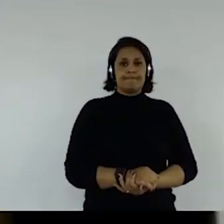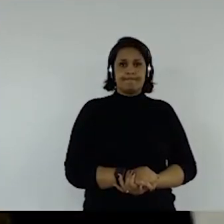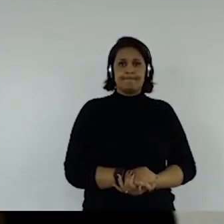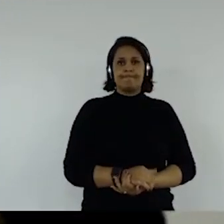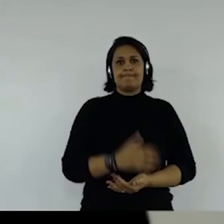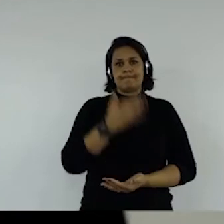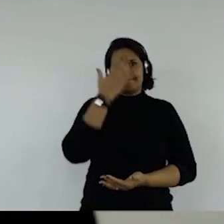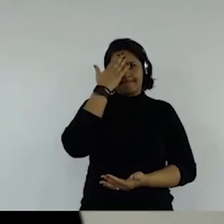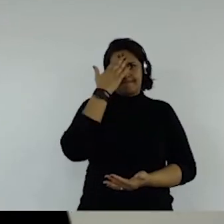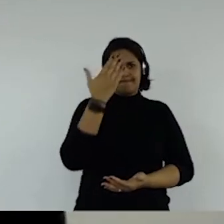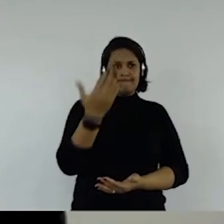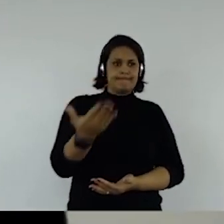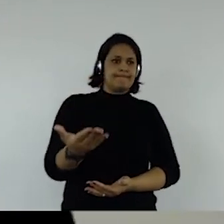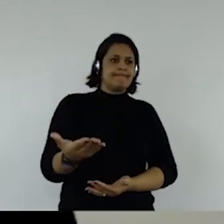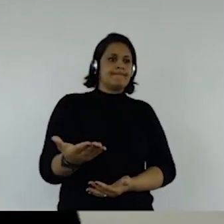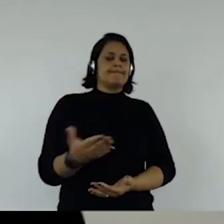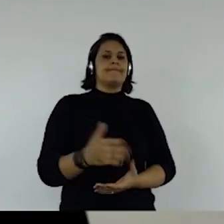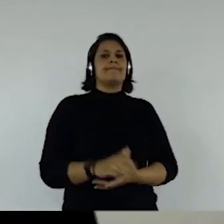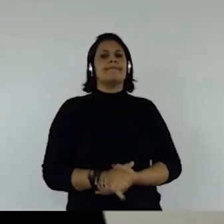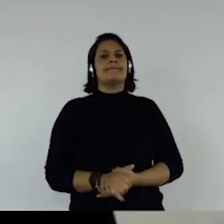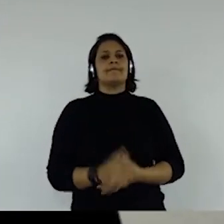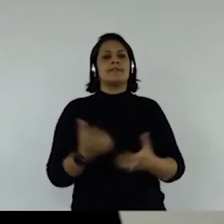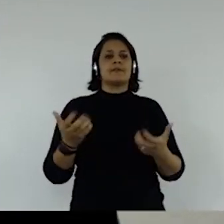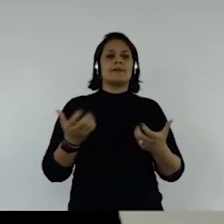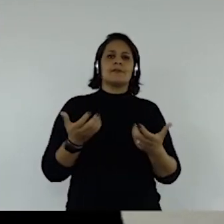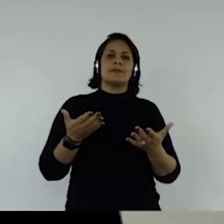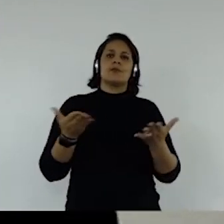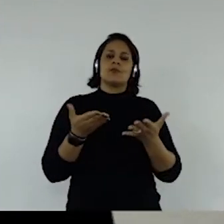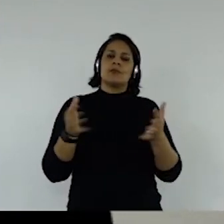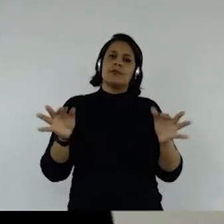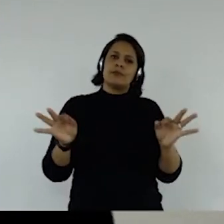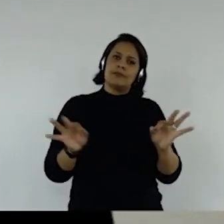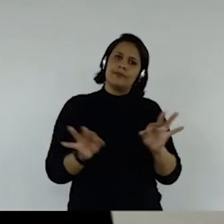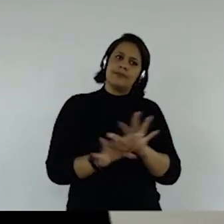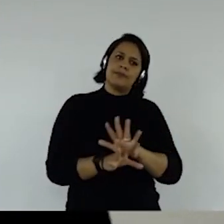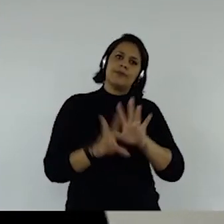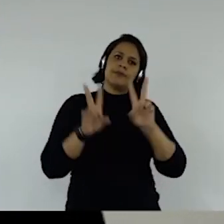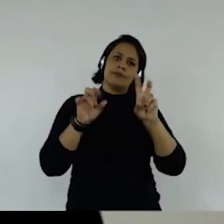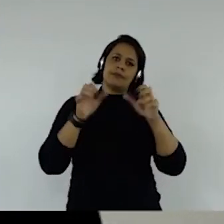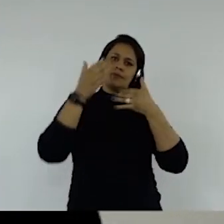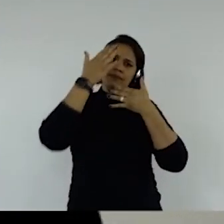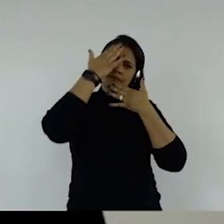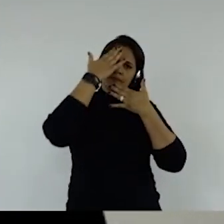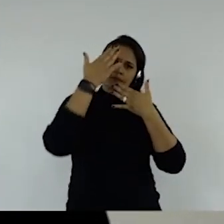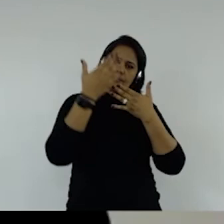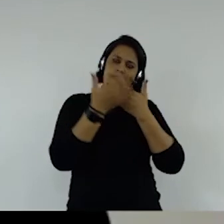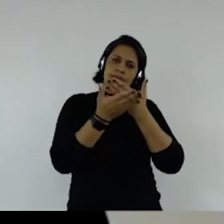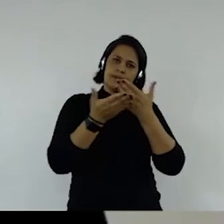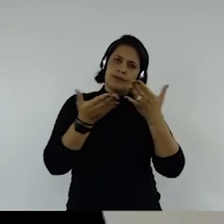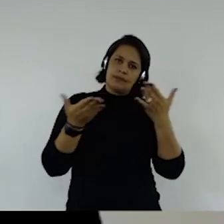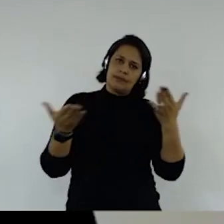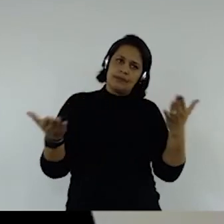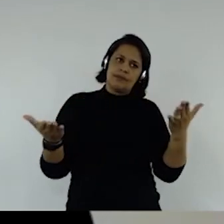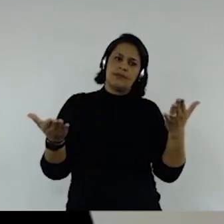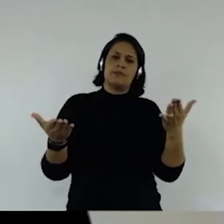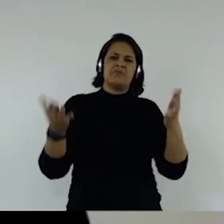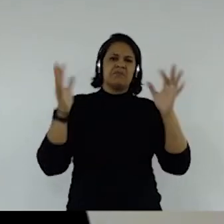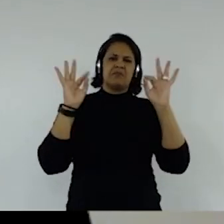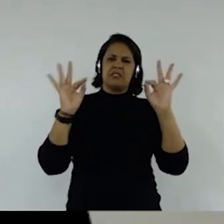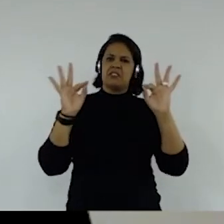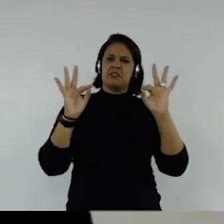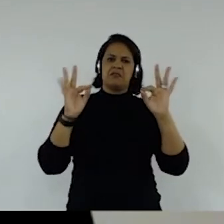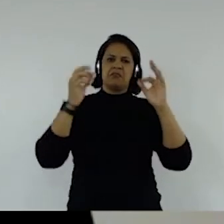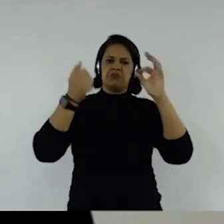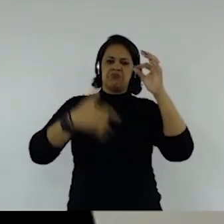obrigada, doutor José Roberto. Eu gostaria de encerrar esse painel agradecendo aos nossos palestrantes pela excelente